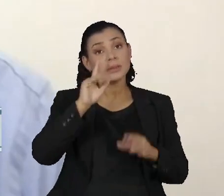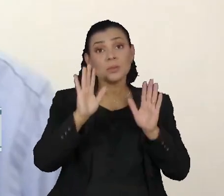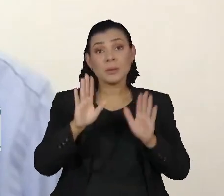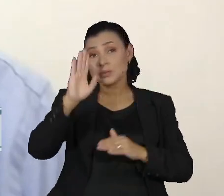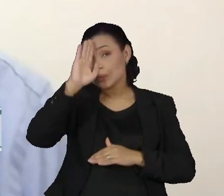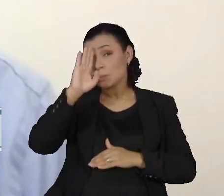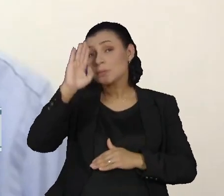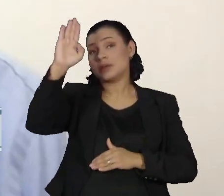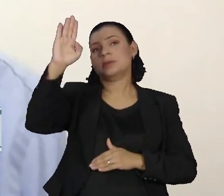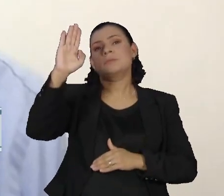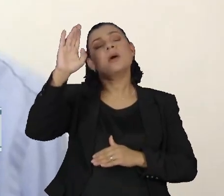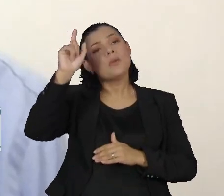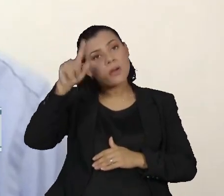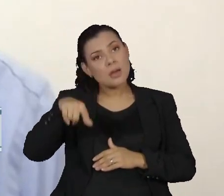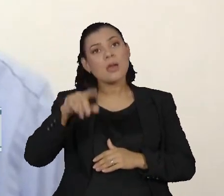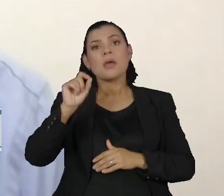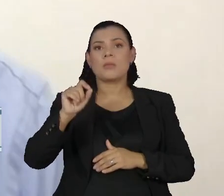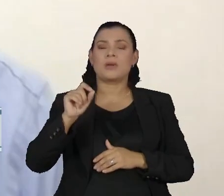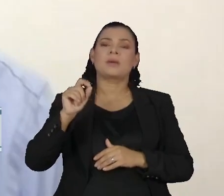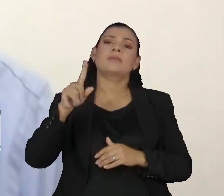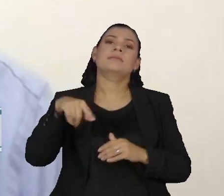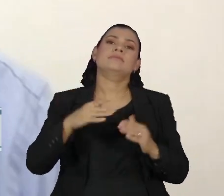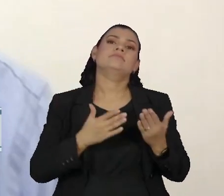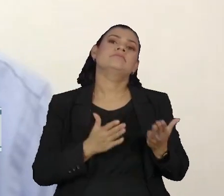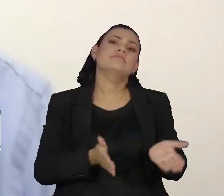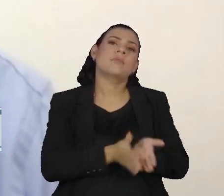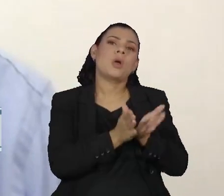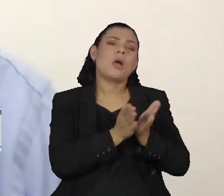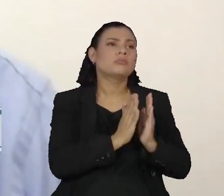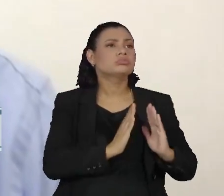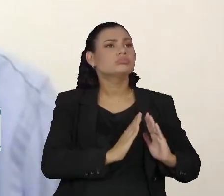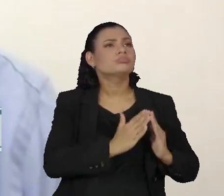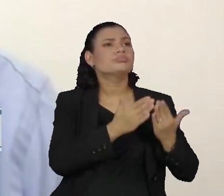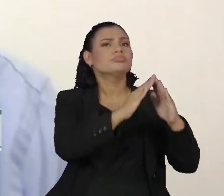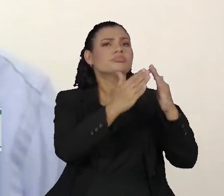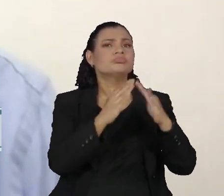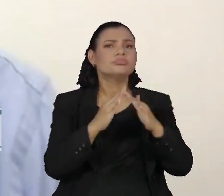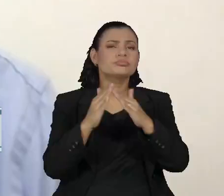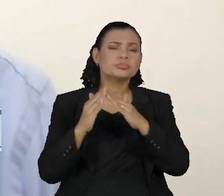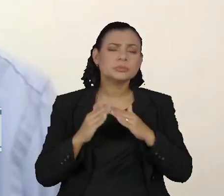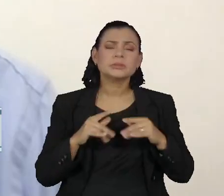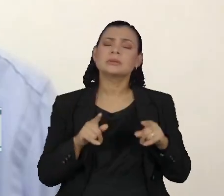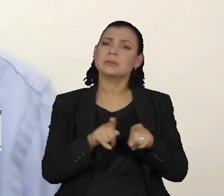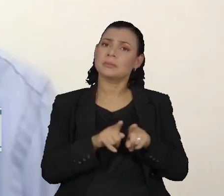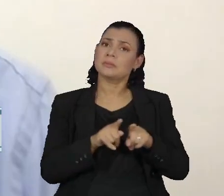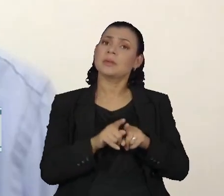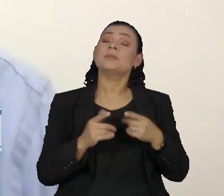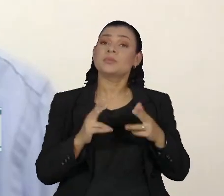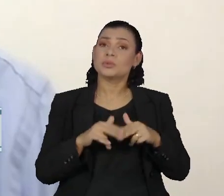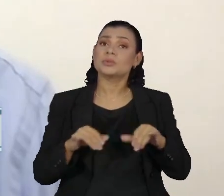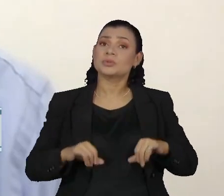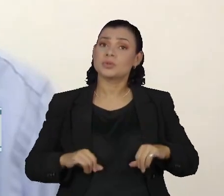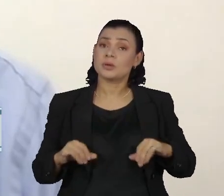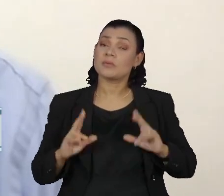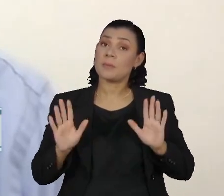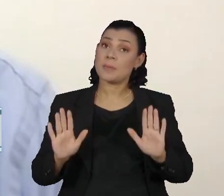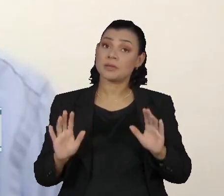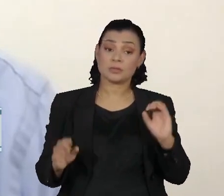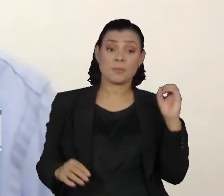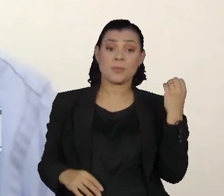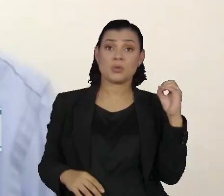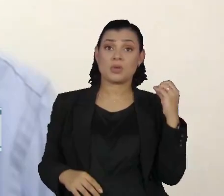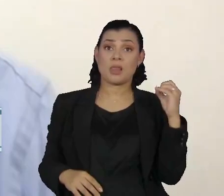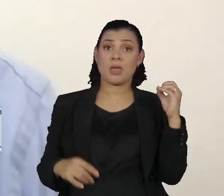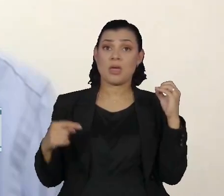concentra justamente nas áreas periféricas das cidades, que é um pouco diferente ao caso de Porto Alegre, onde toda a